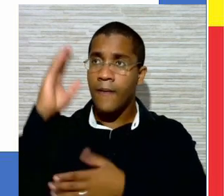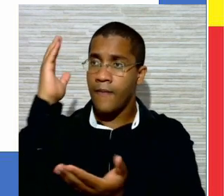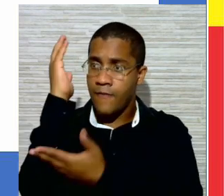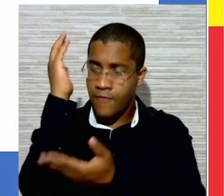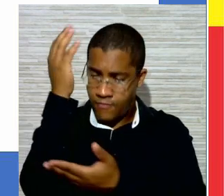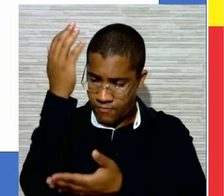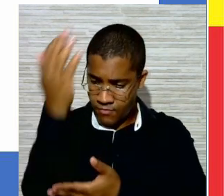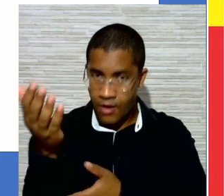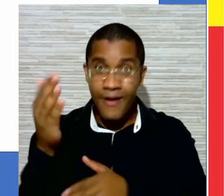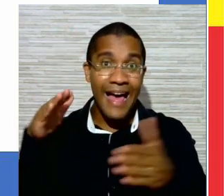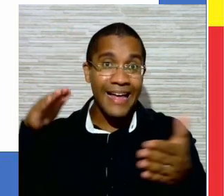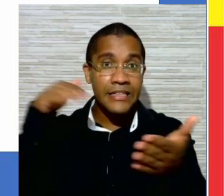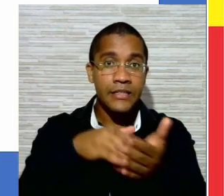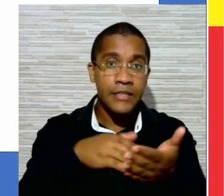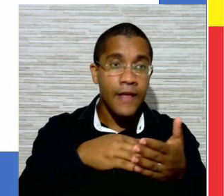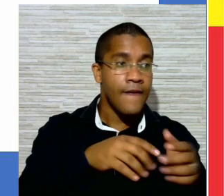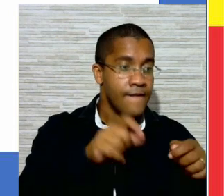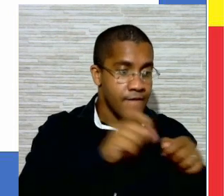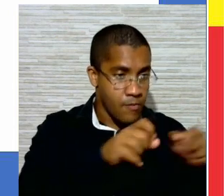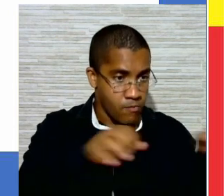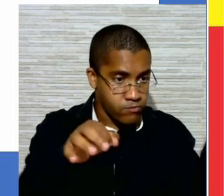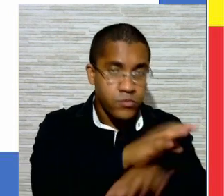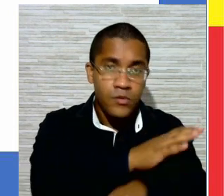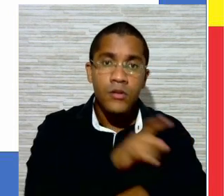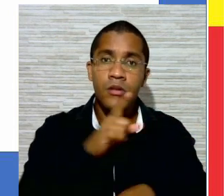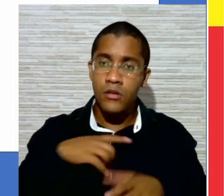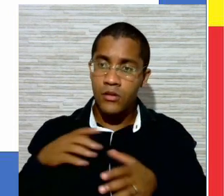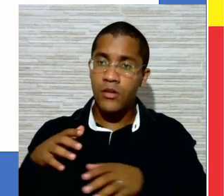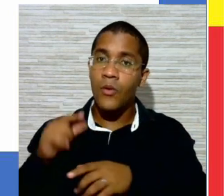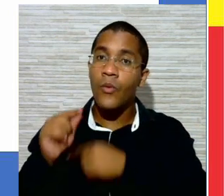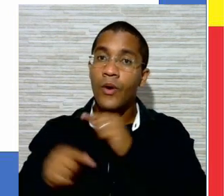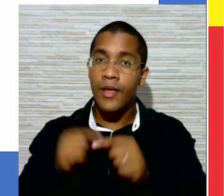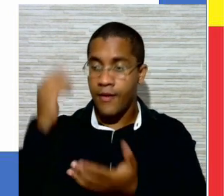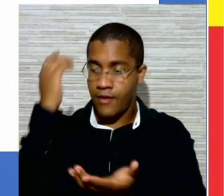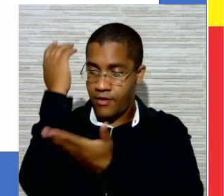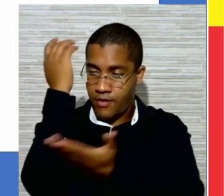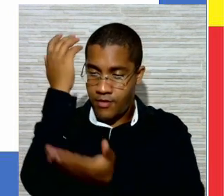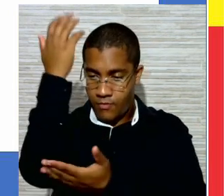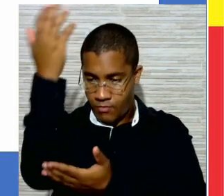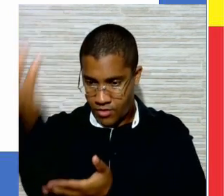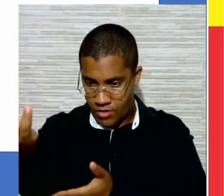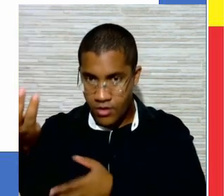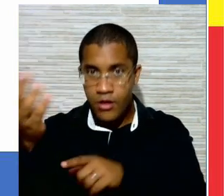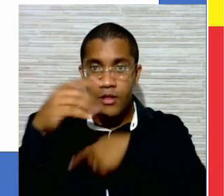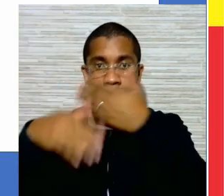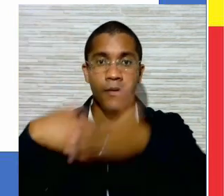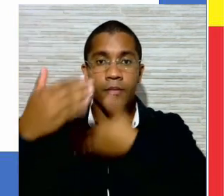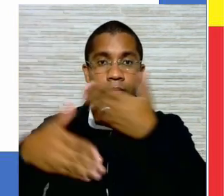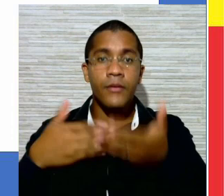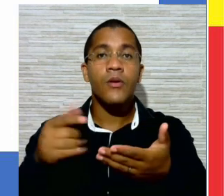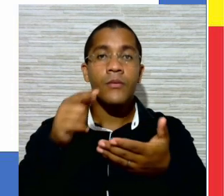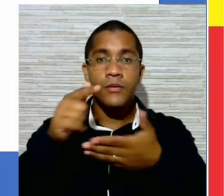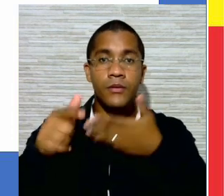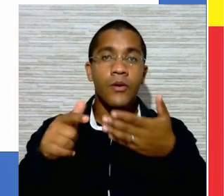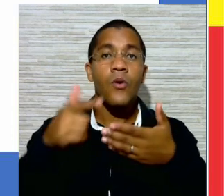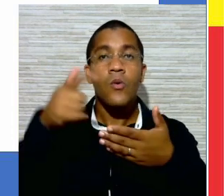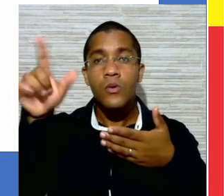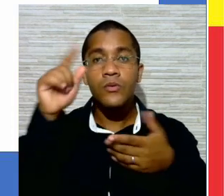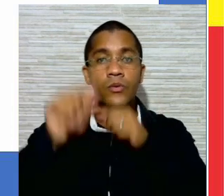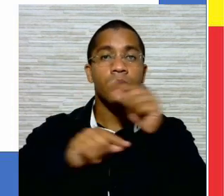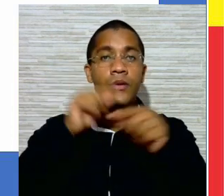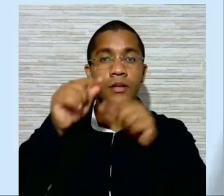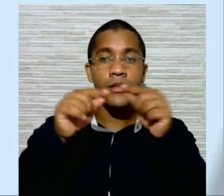a chegada e fabricação de móveis também teve um percurso, outras pessoas também participaram desse processo. Isso fez